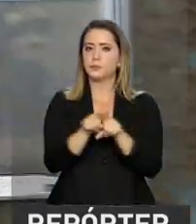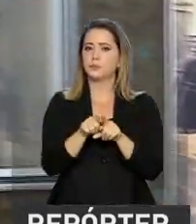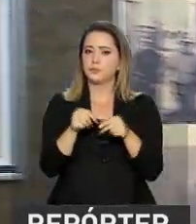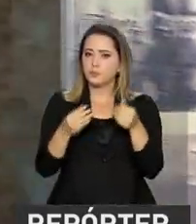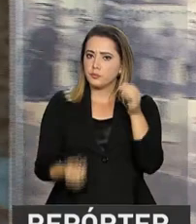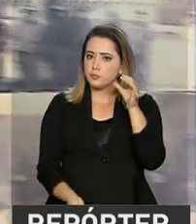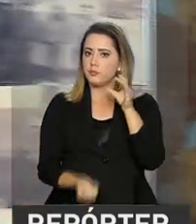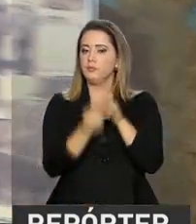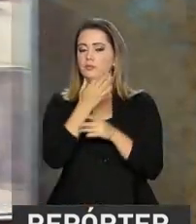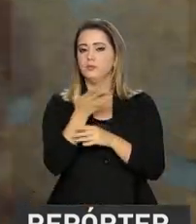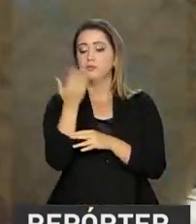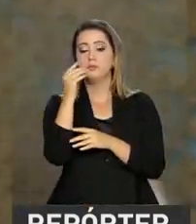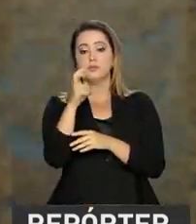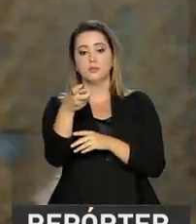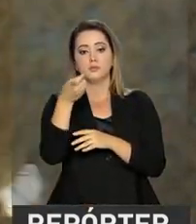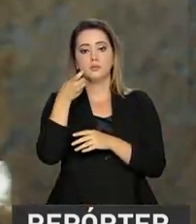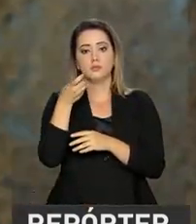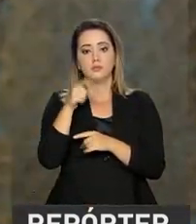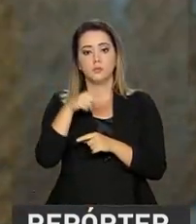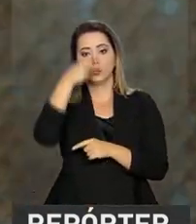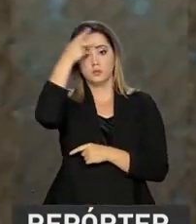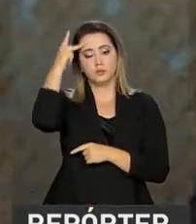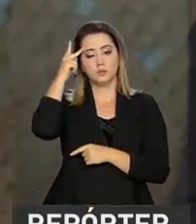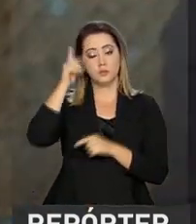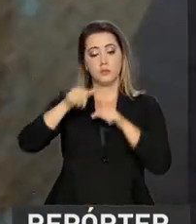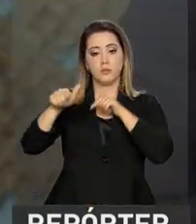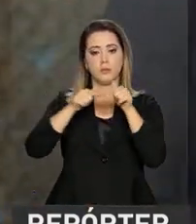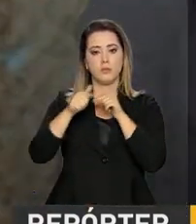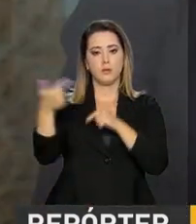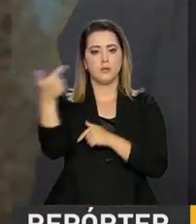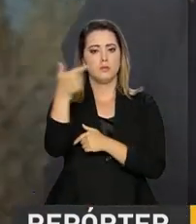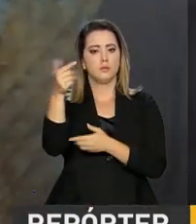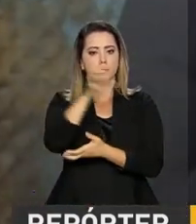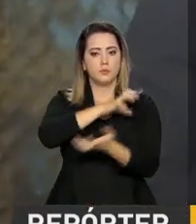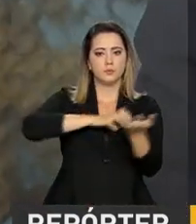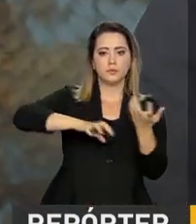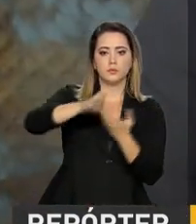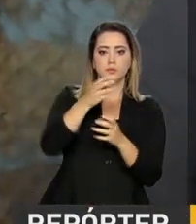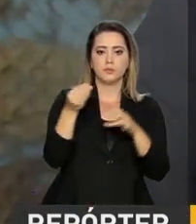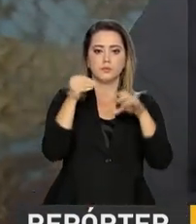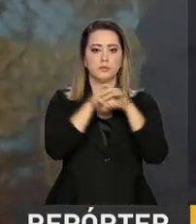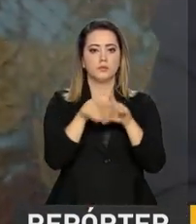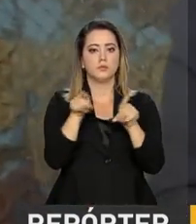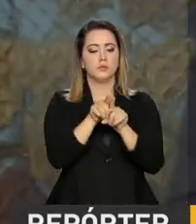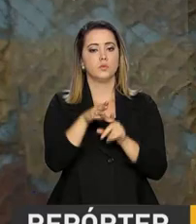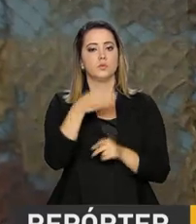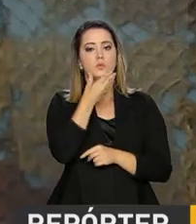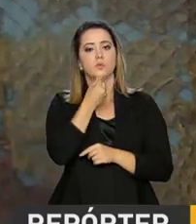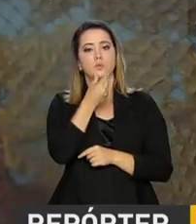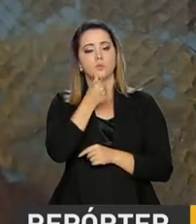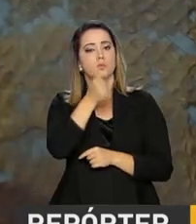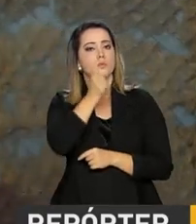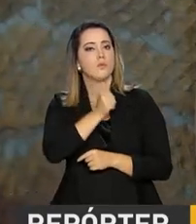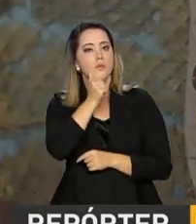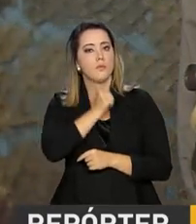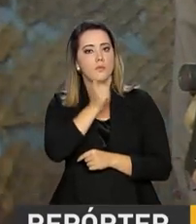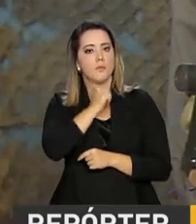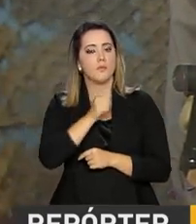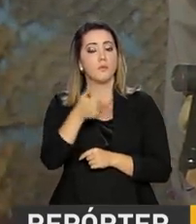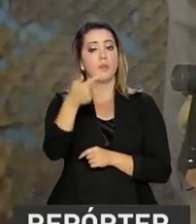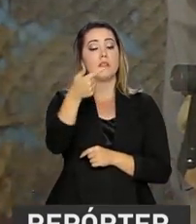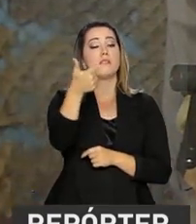ex combatentes da segunda guerra mundial está a guardar parte da história de homens e mulheres que apresentaram país